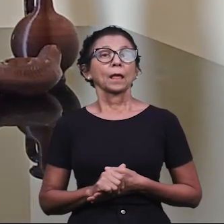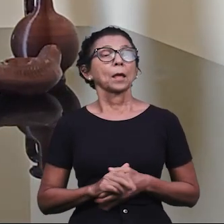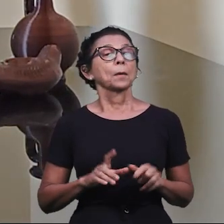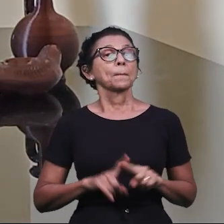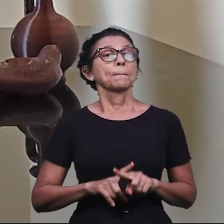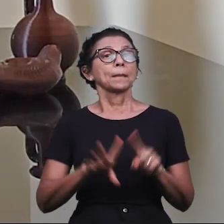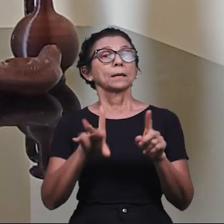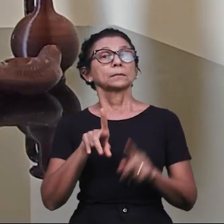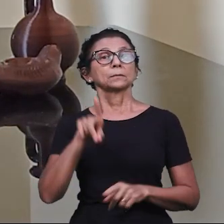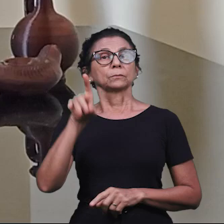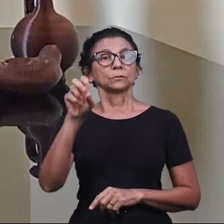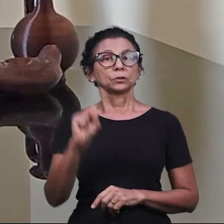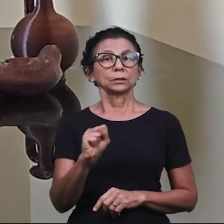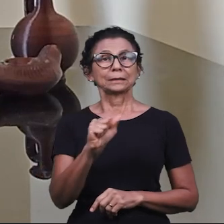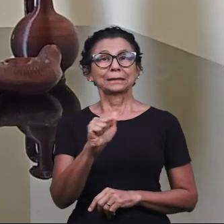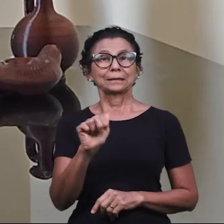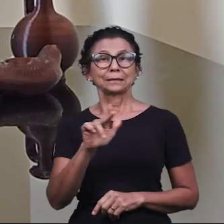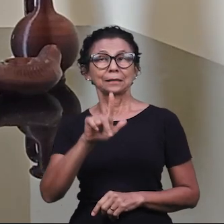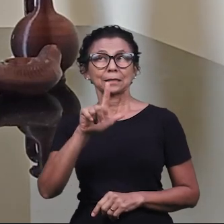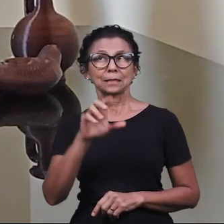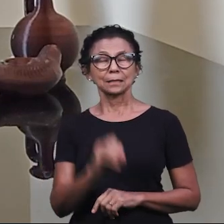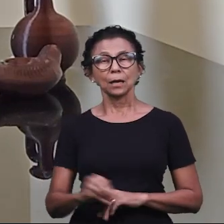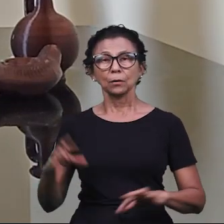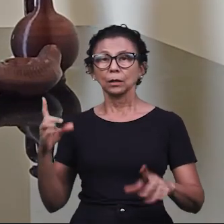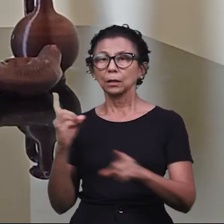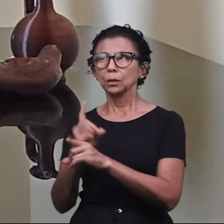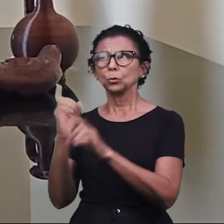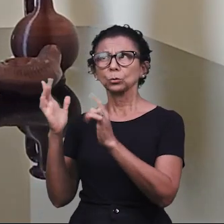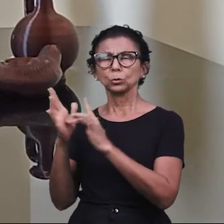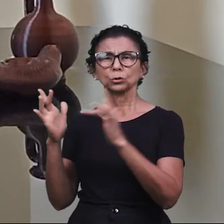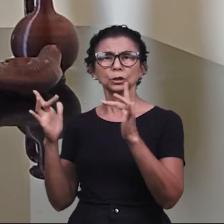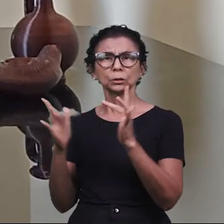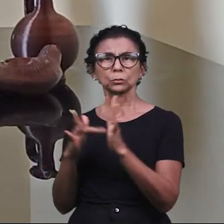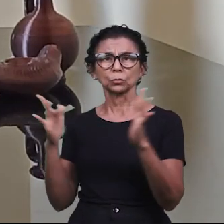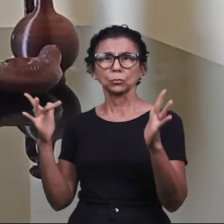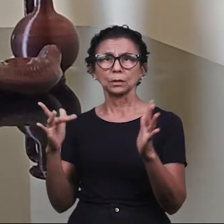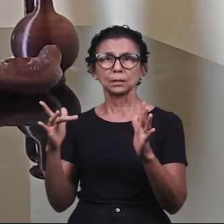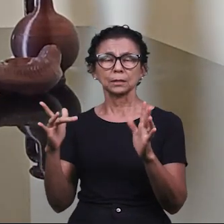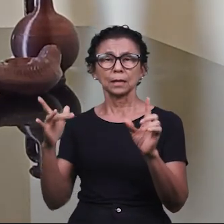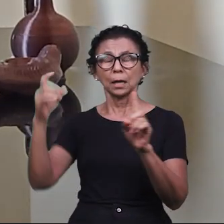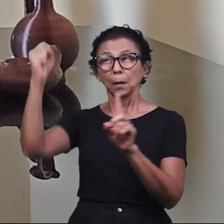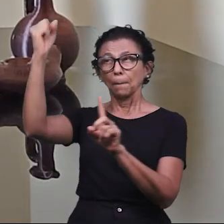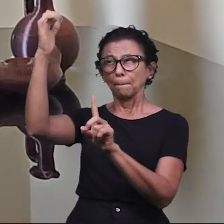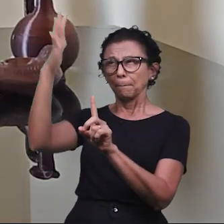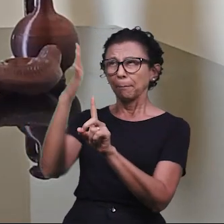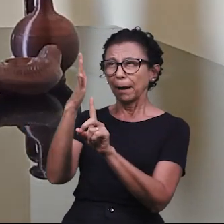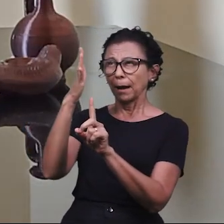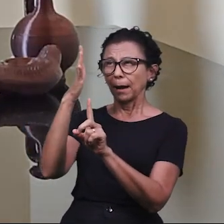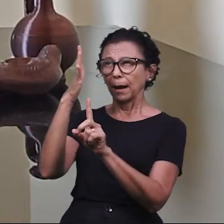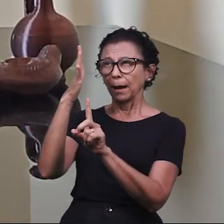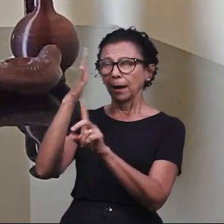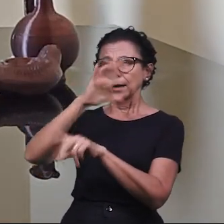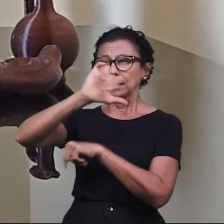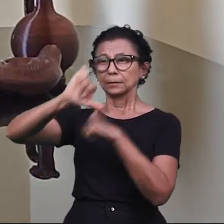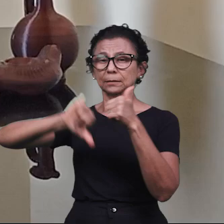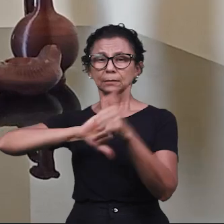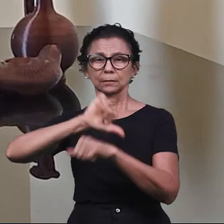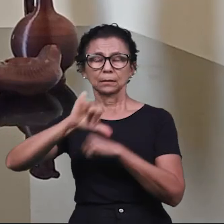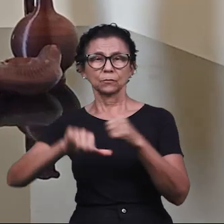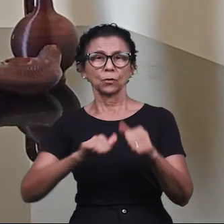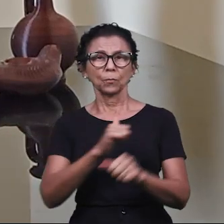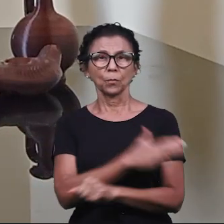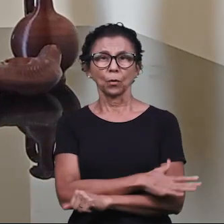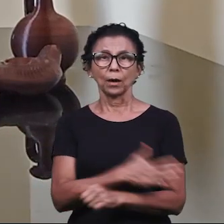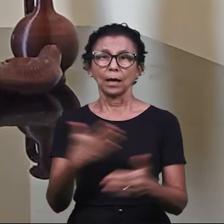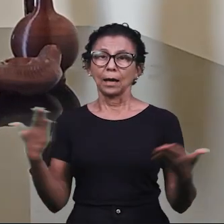encontro real com Jesus, aquilo transformou a vida dele. Então, ele de perseguidor passou a perseguido.